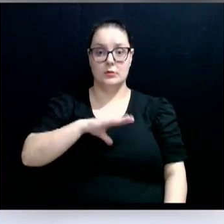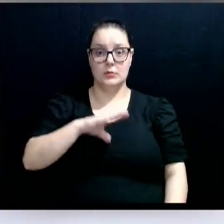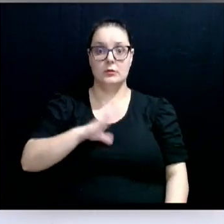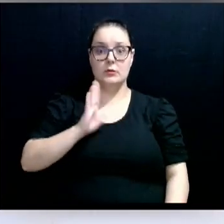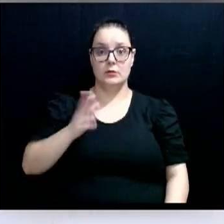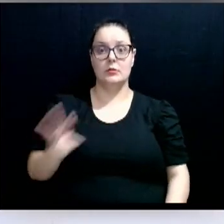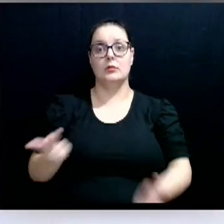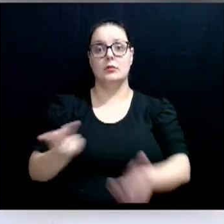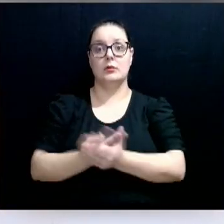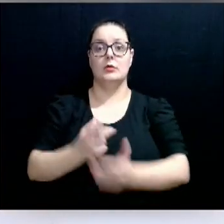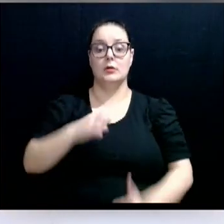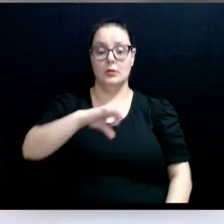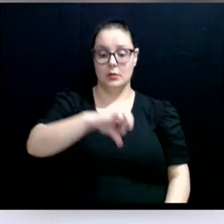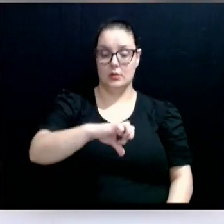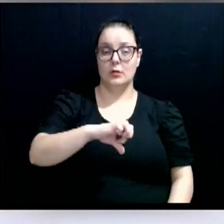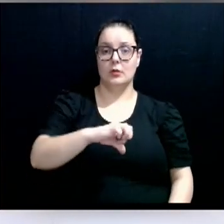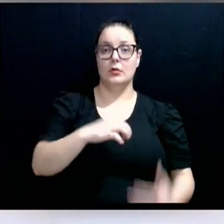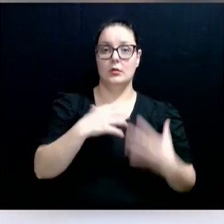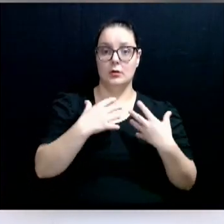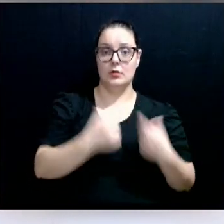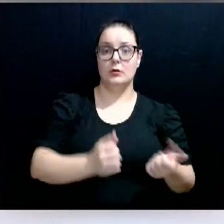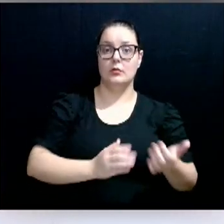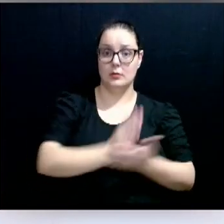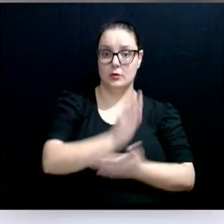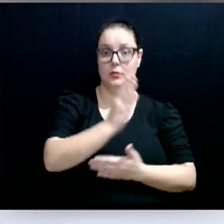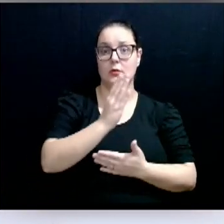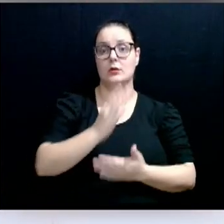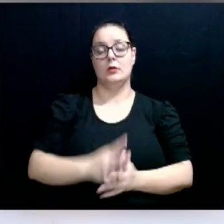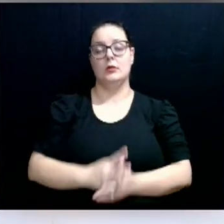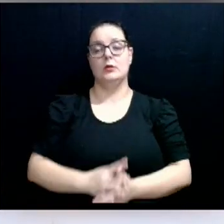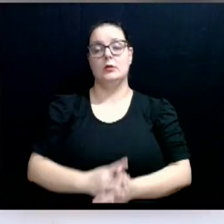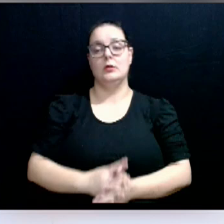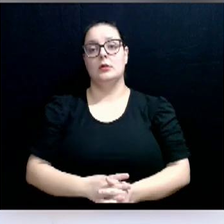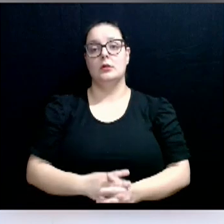foi aprovada e sancionada. Então ela tá